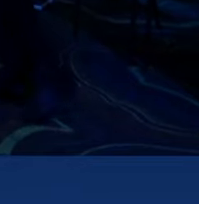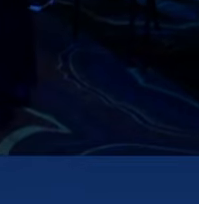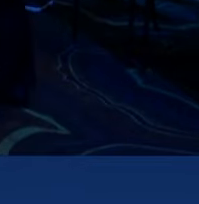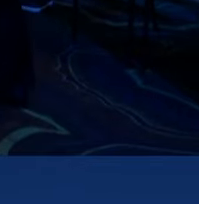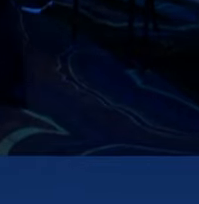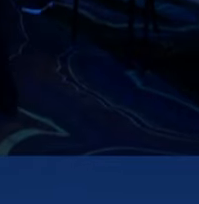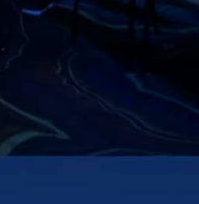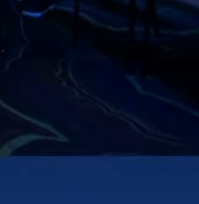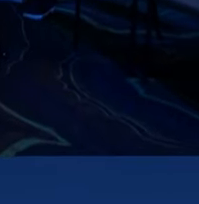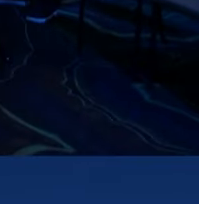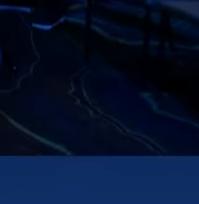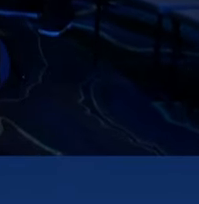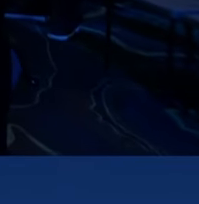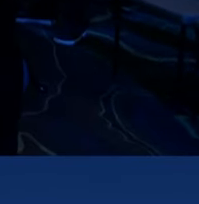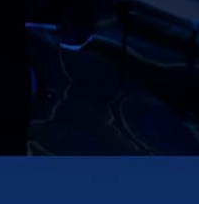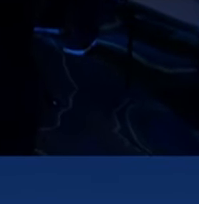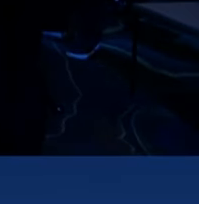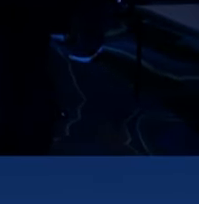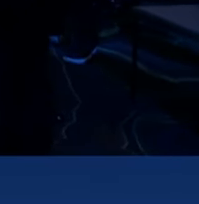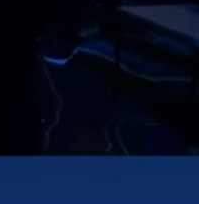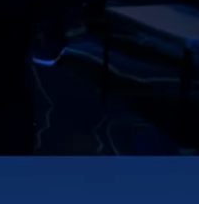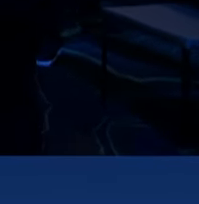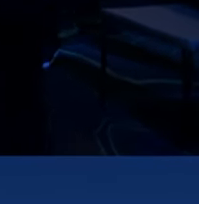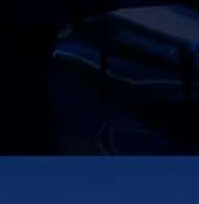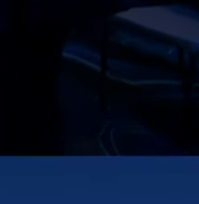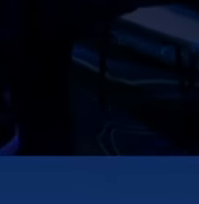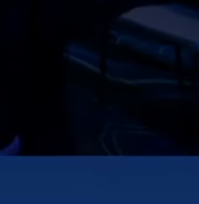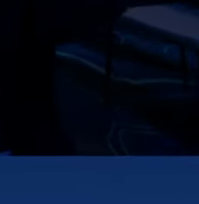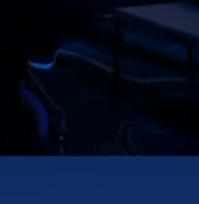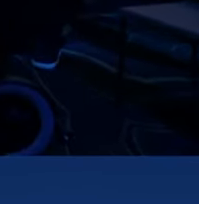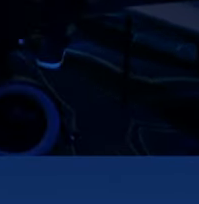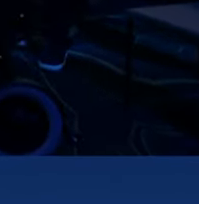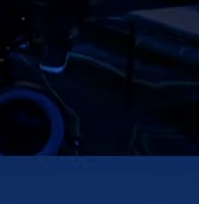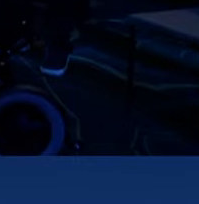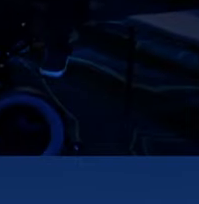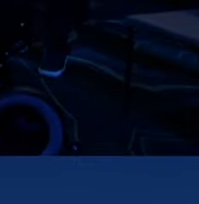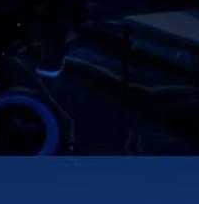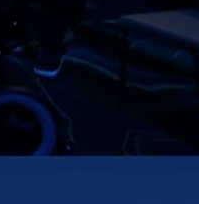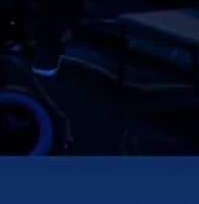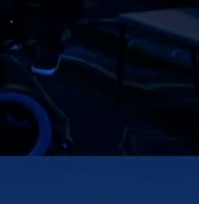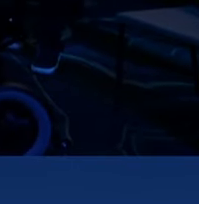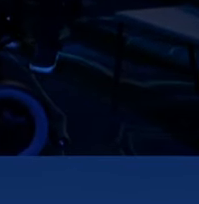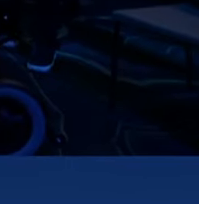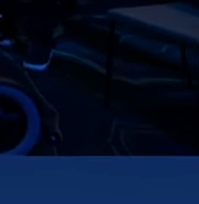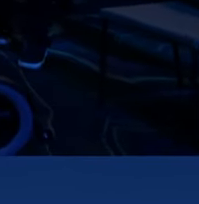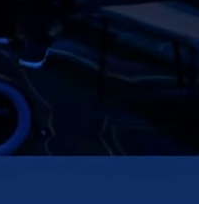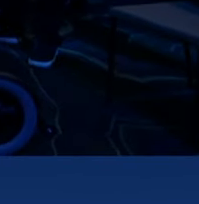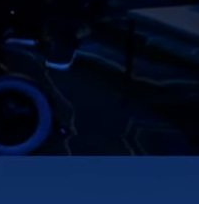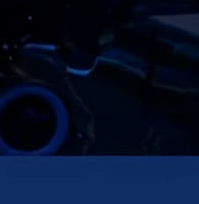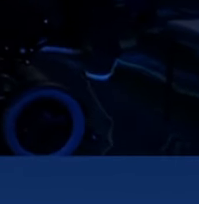acho que pode a gente entra